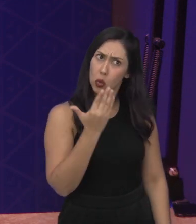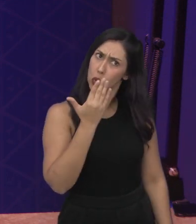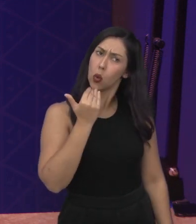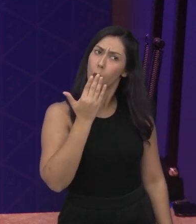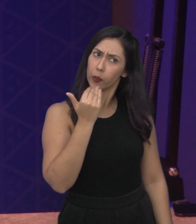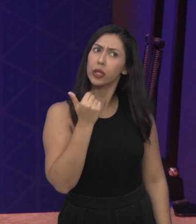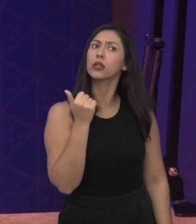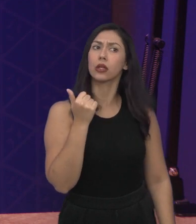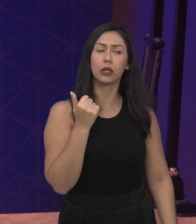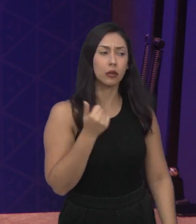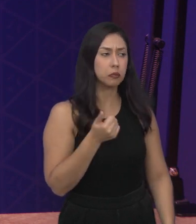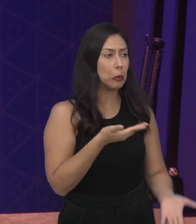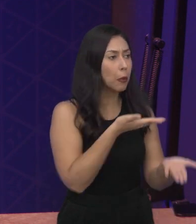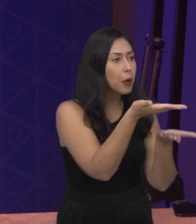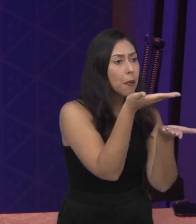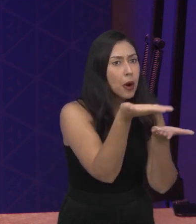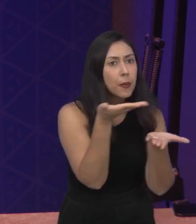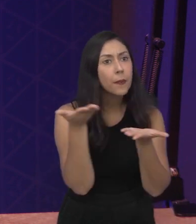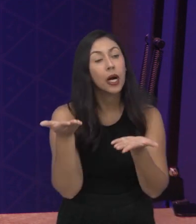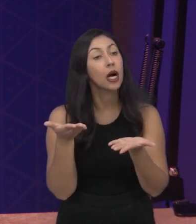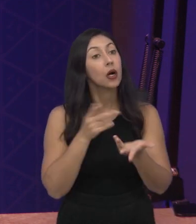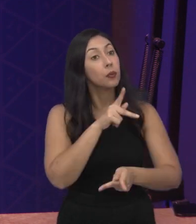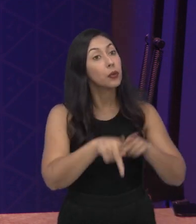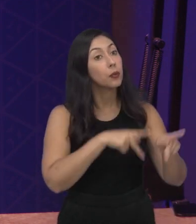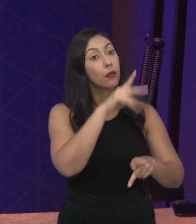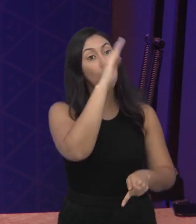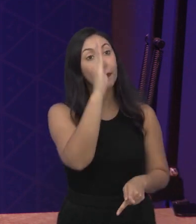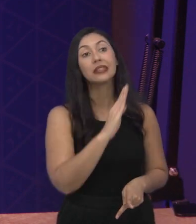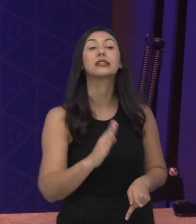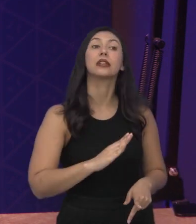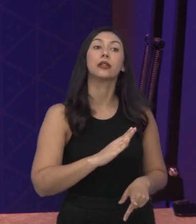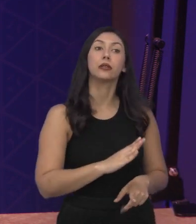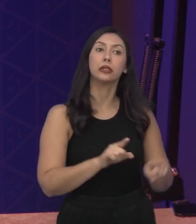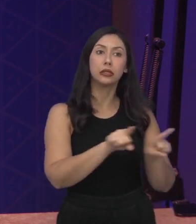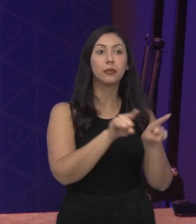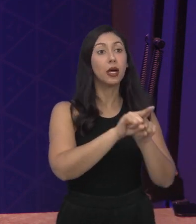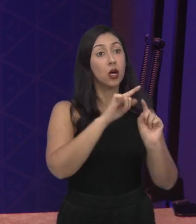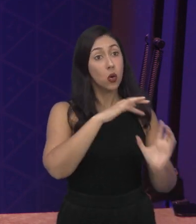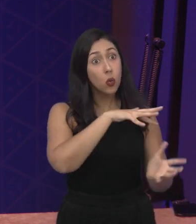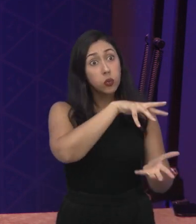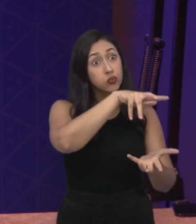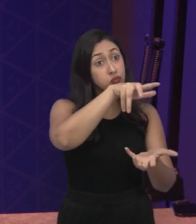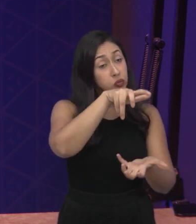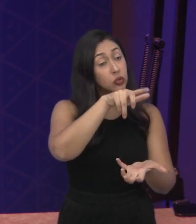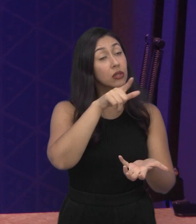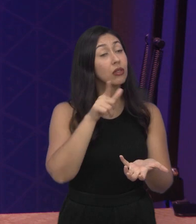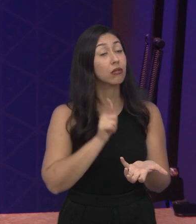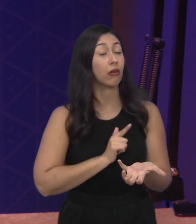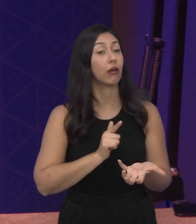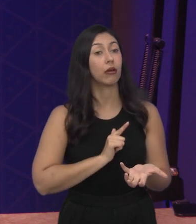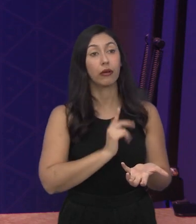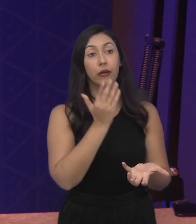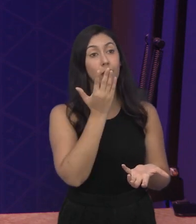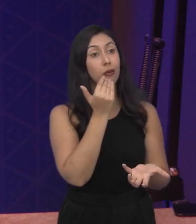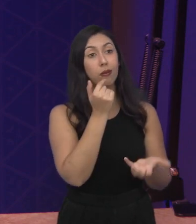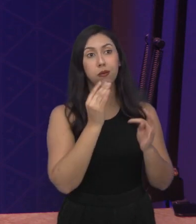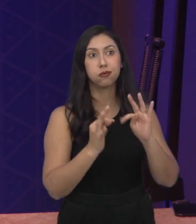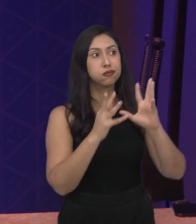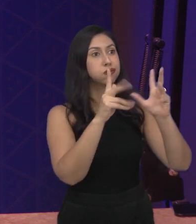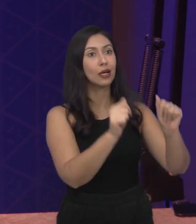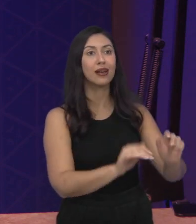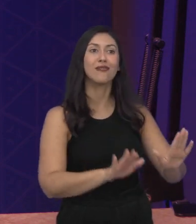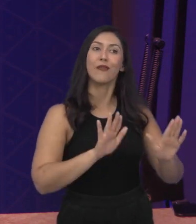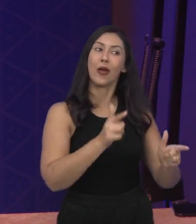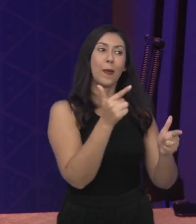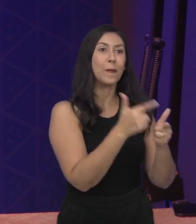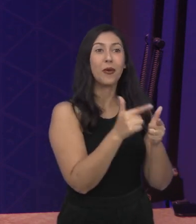alimentos suficientes para a nação brasileira e o mundo possui também alimentos disponíveis para todas as pessoas. O problema